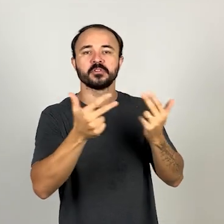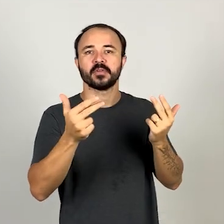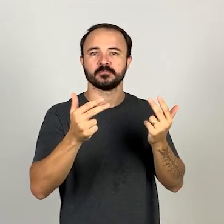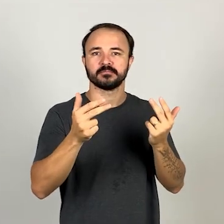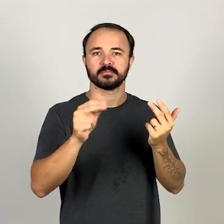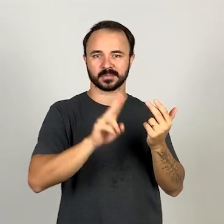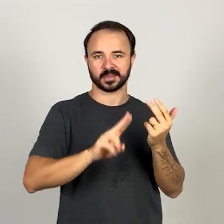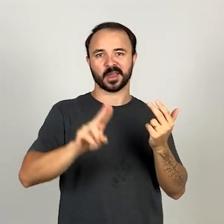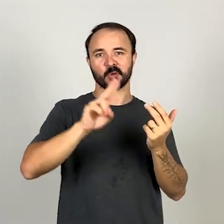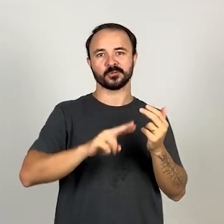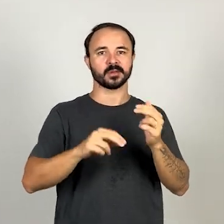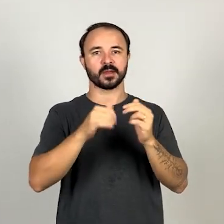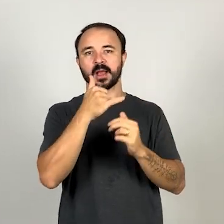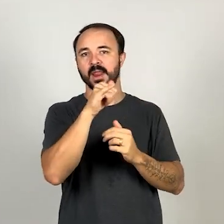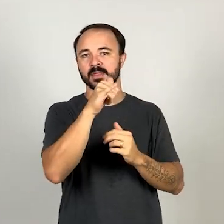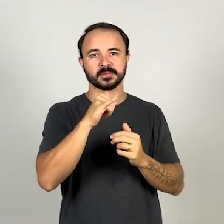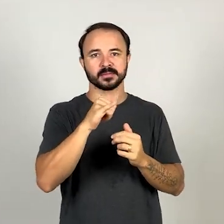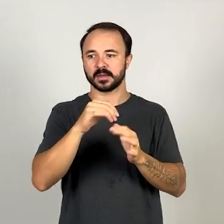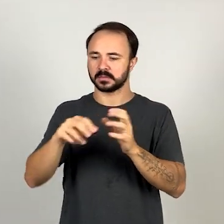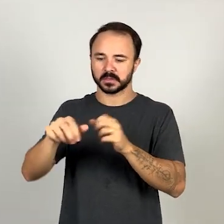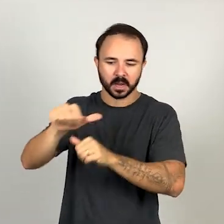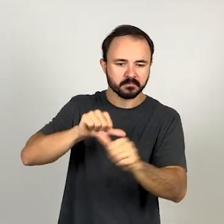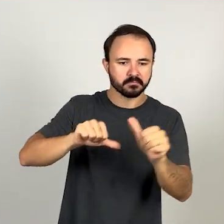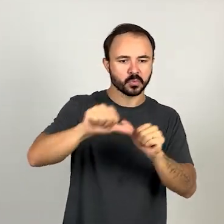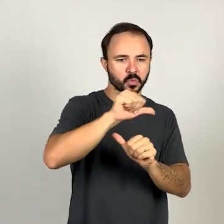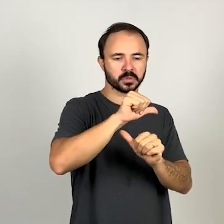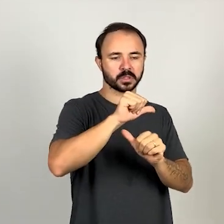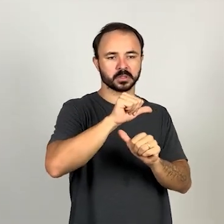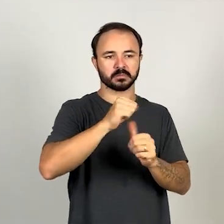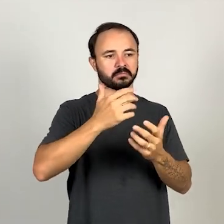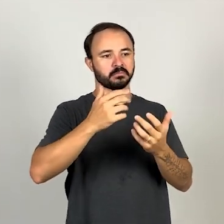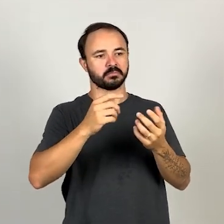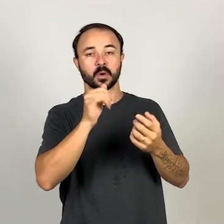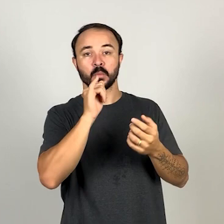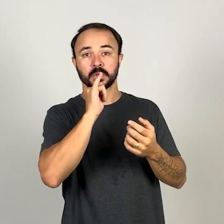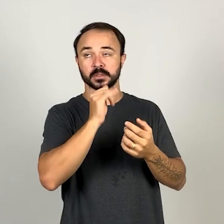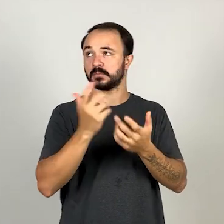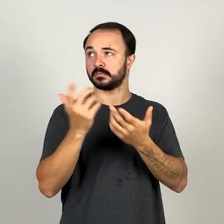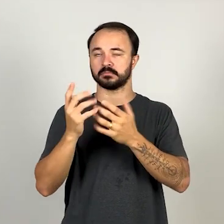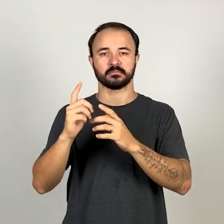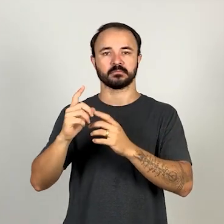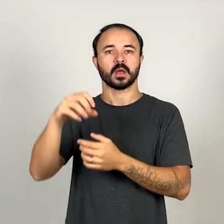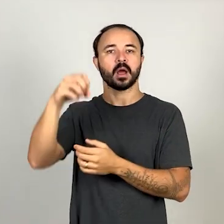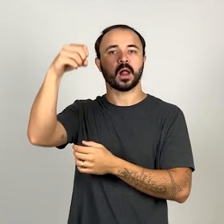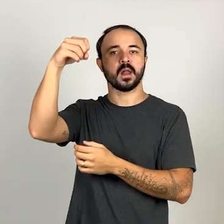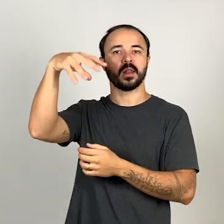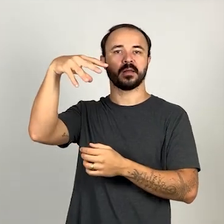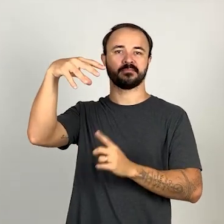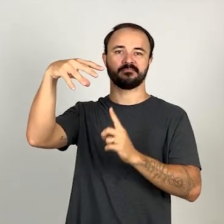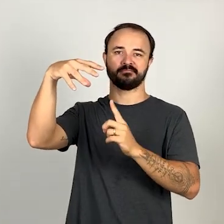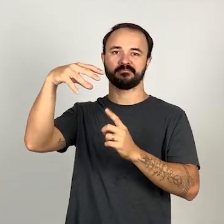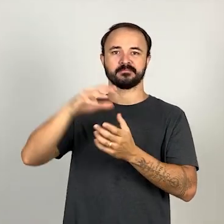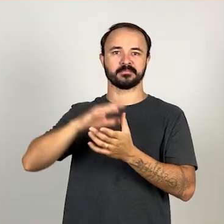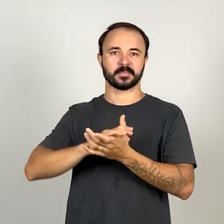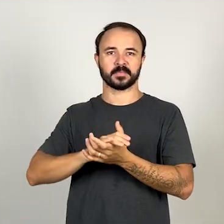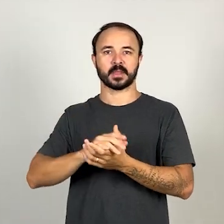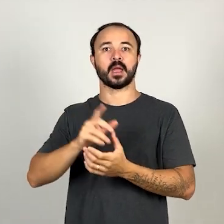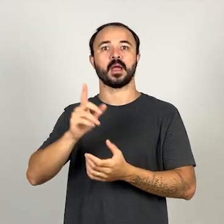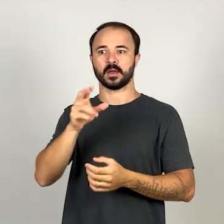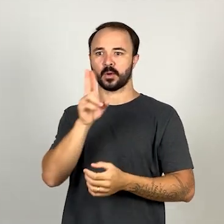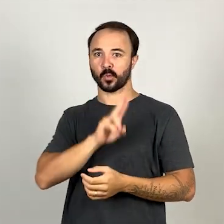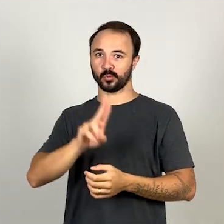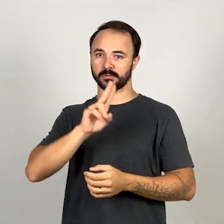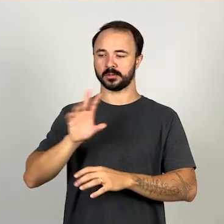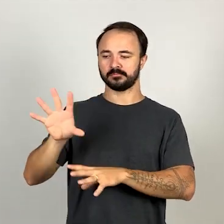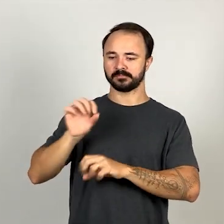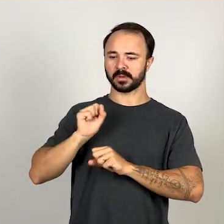eletricidade e transformar isso em outro tipo de energia. Por exemplo, a lâmpada que está na imagem, ela está transformando o tempo todo a